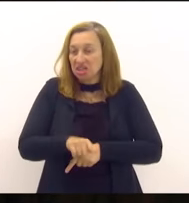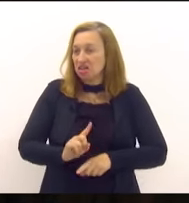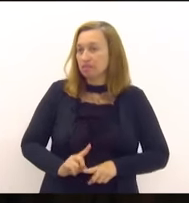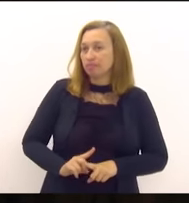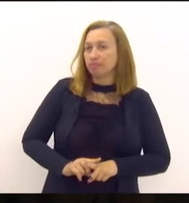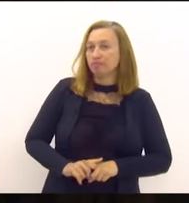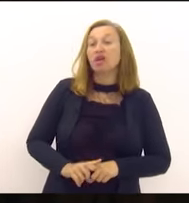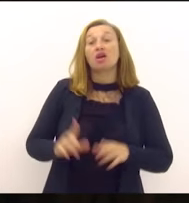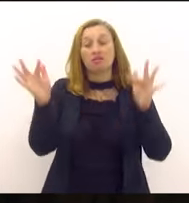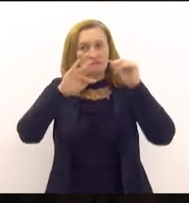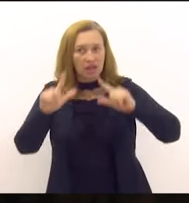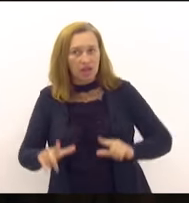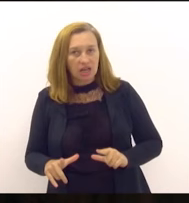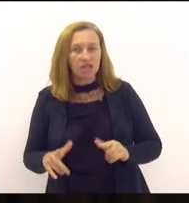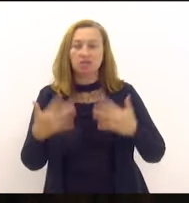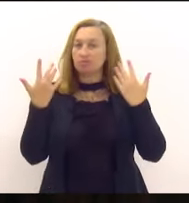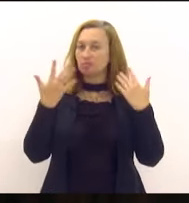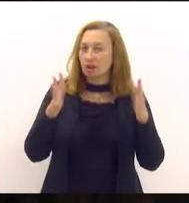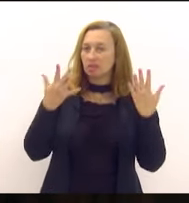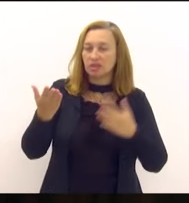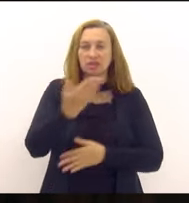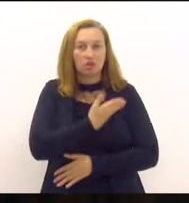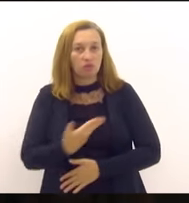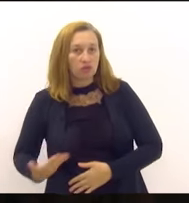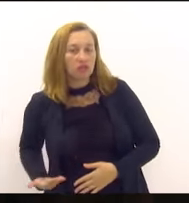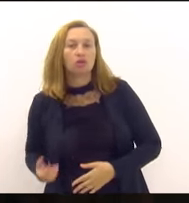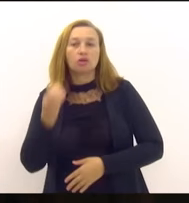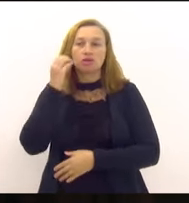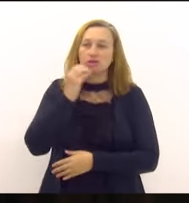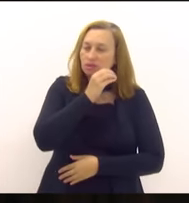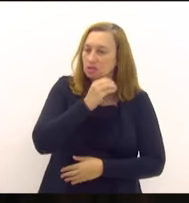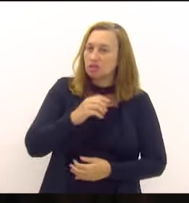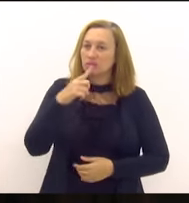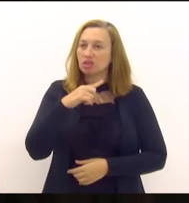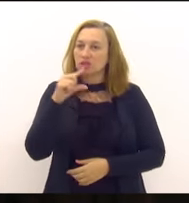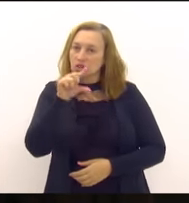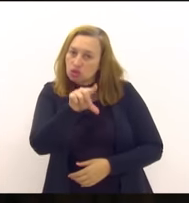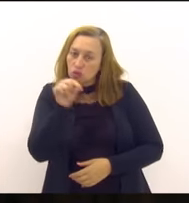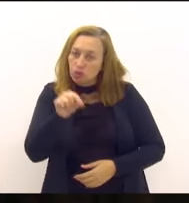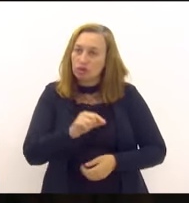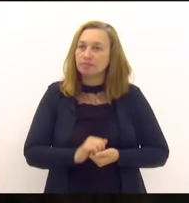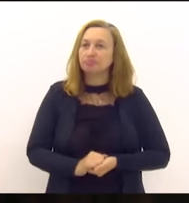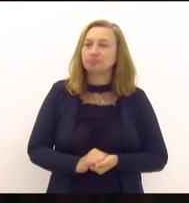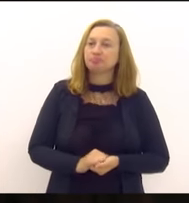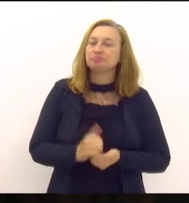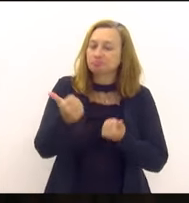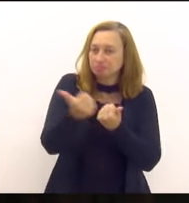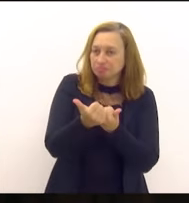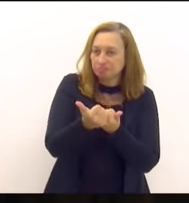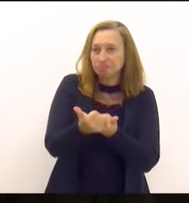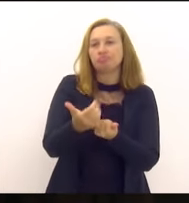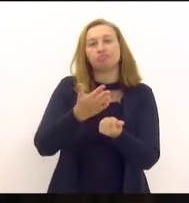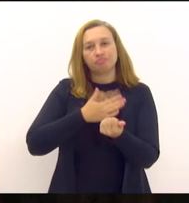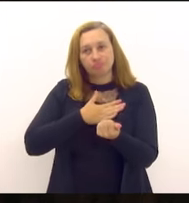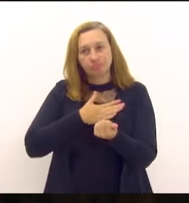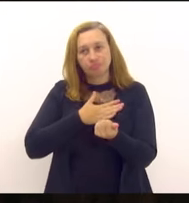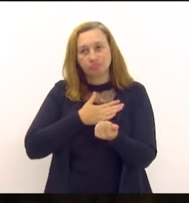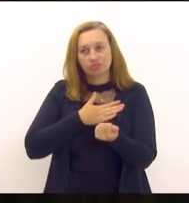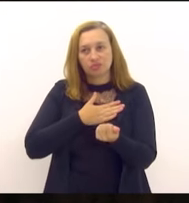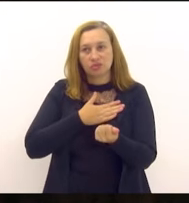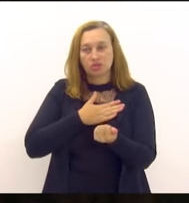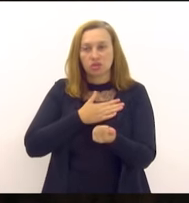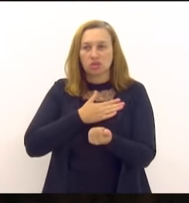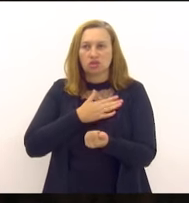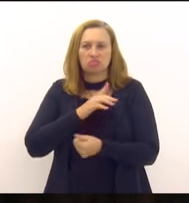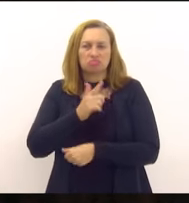publicamente elogio o governador Cláudio Castro pela escolha, conta com meu apoio, não tem ingerência